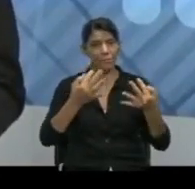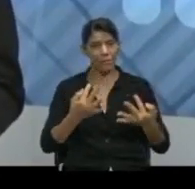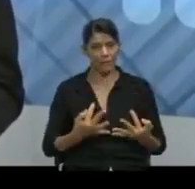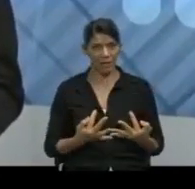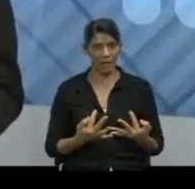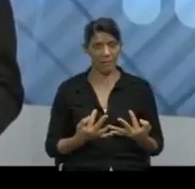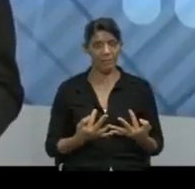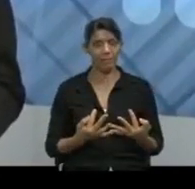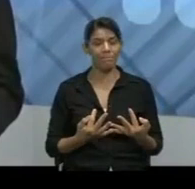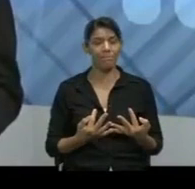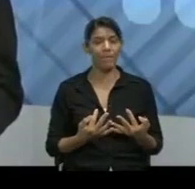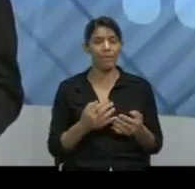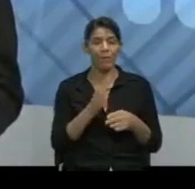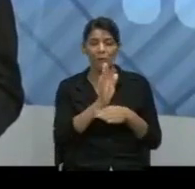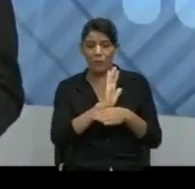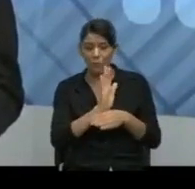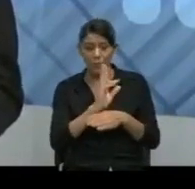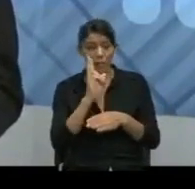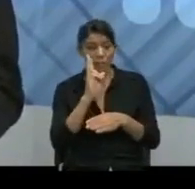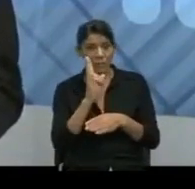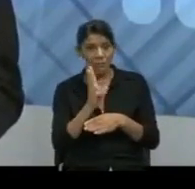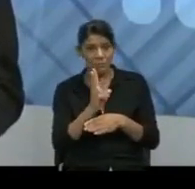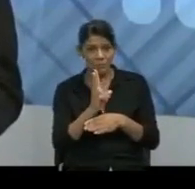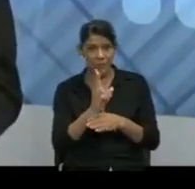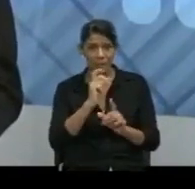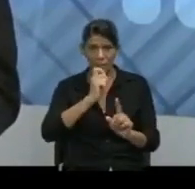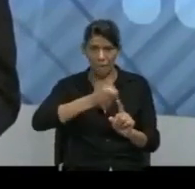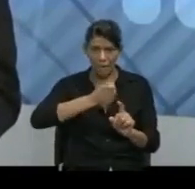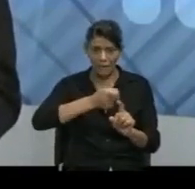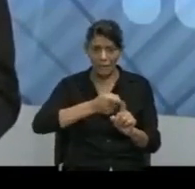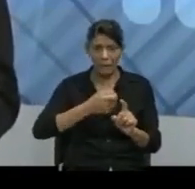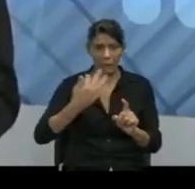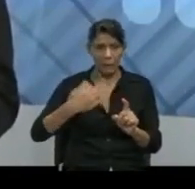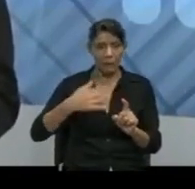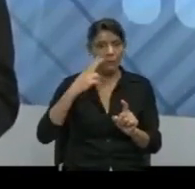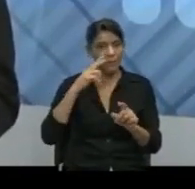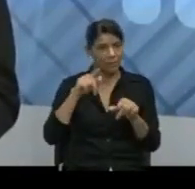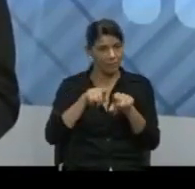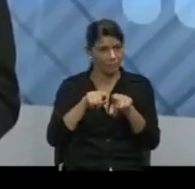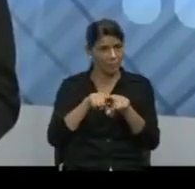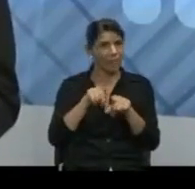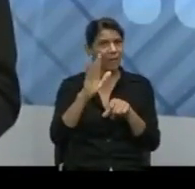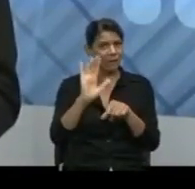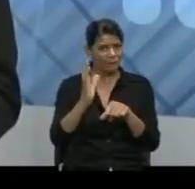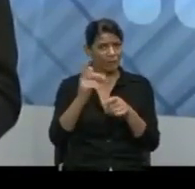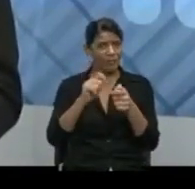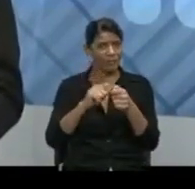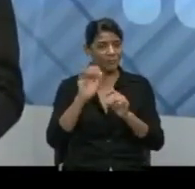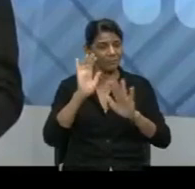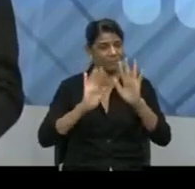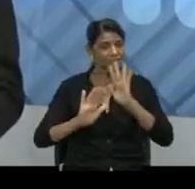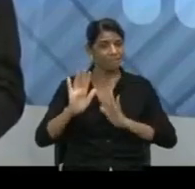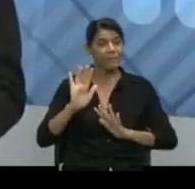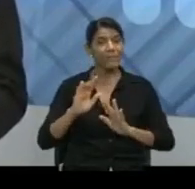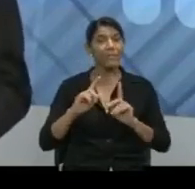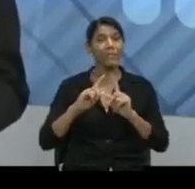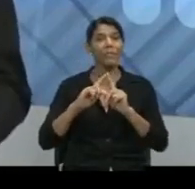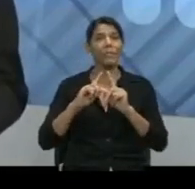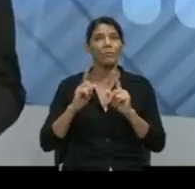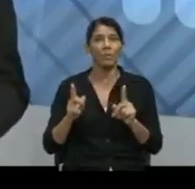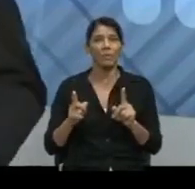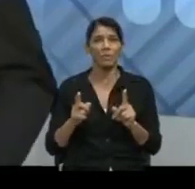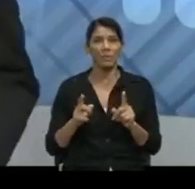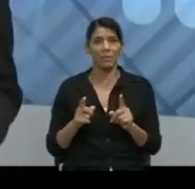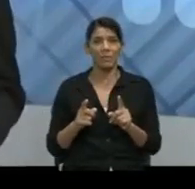o gabarito de uma obra, filmou para vocês verem, martelei meu dedo umas 3 vezes, vocês também vão martelar, então muito cuidado, ok? Mas